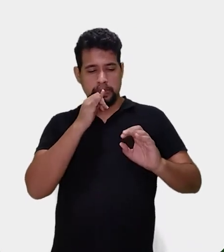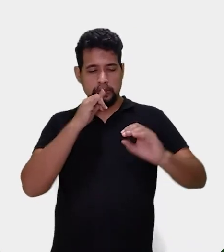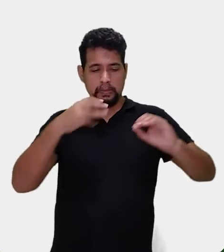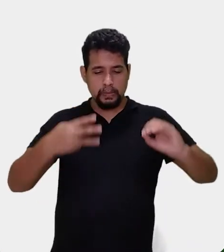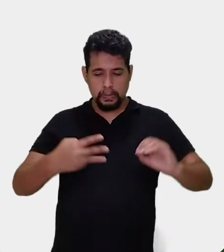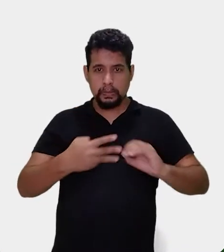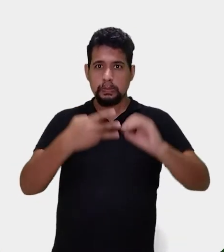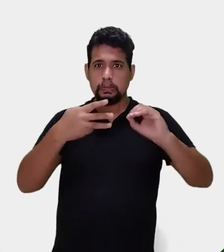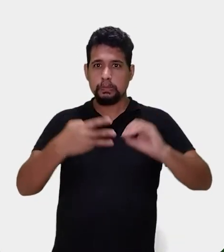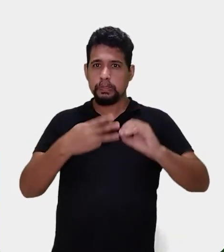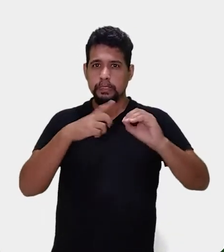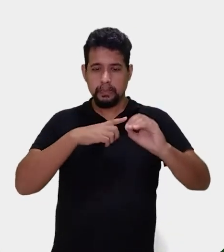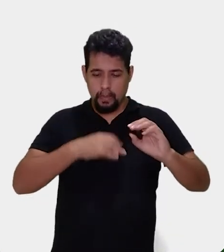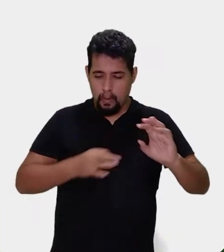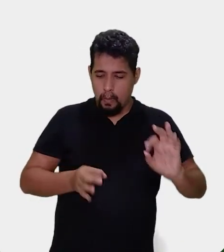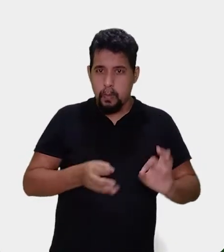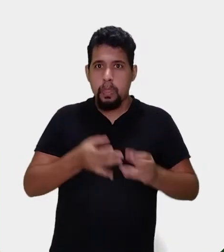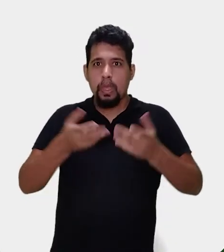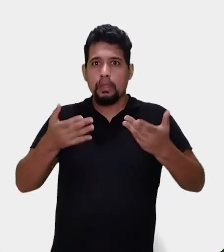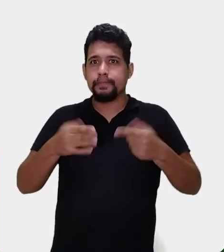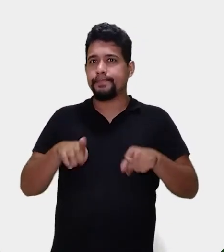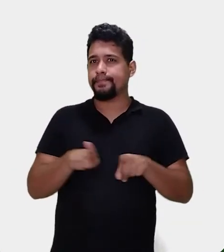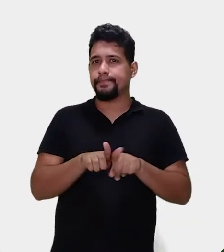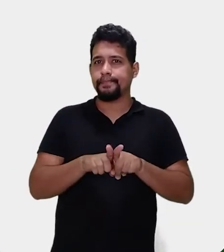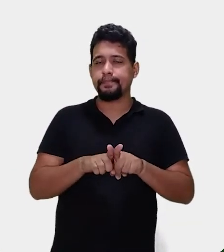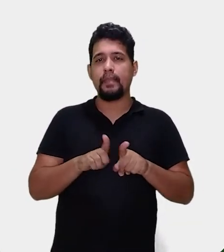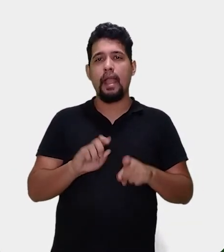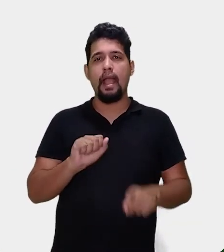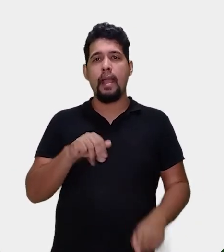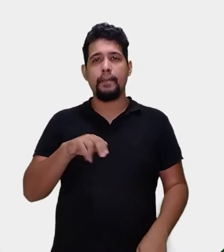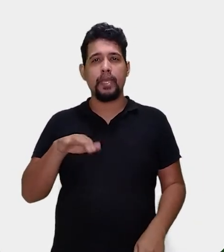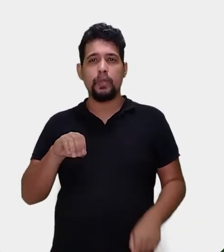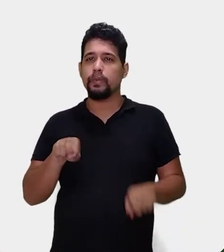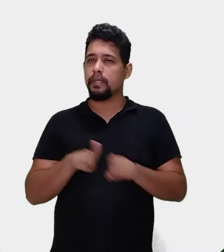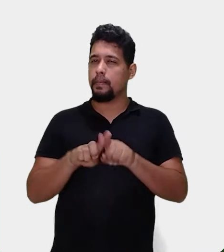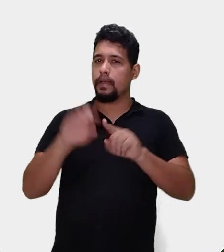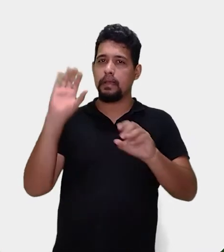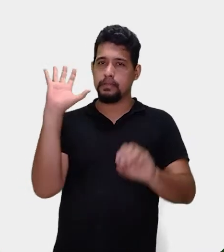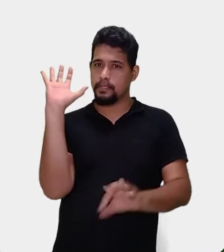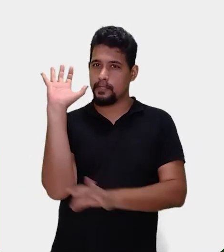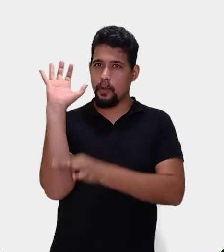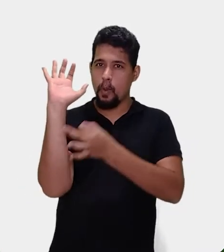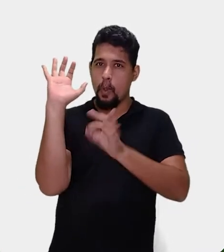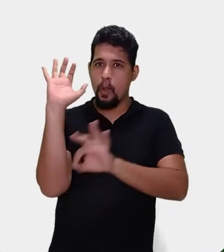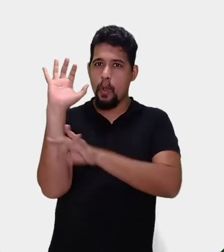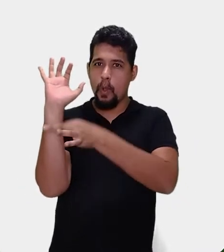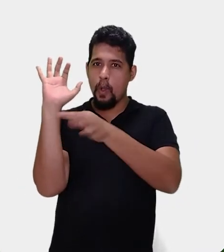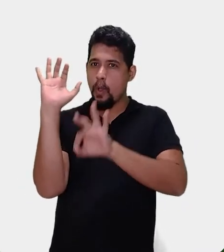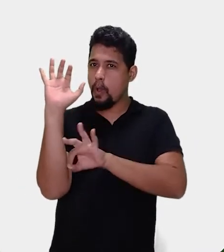de complexidade formando polímeros como amido, celulose,